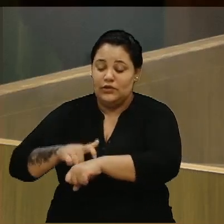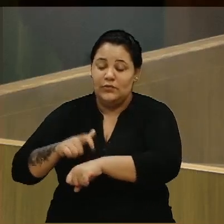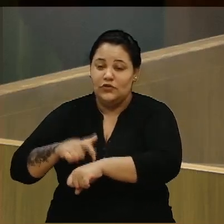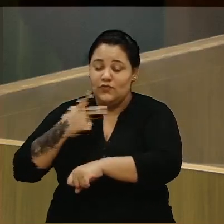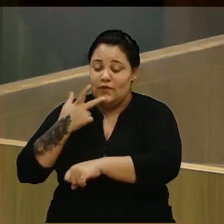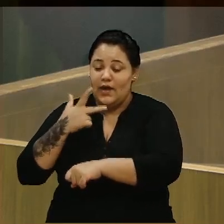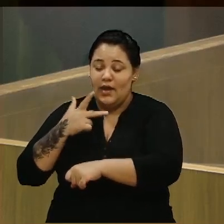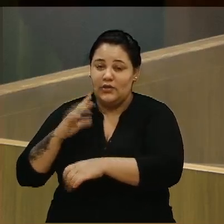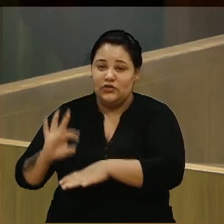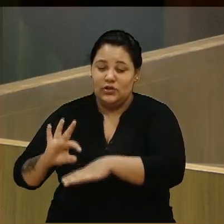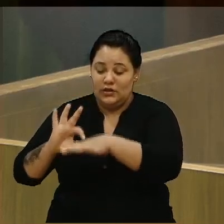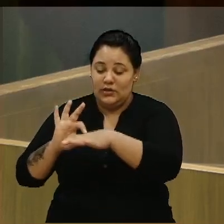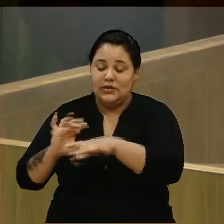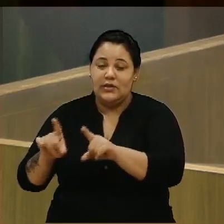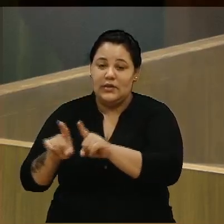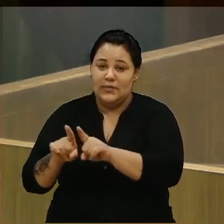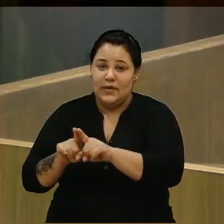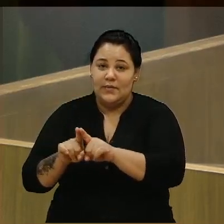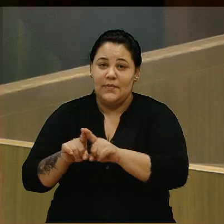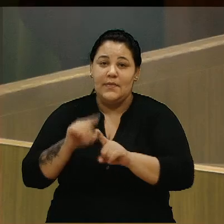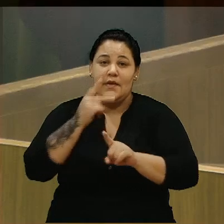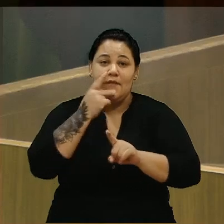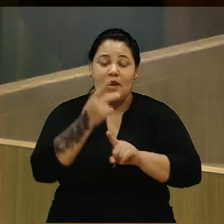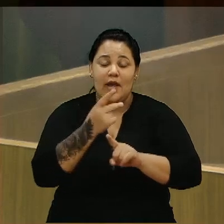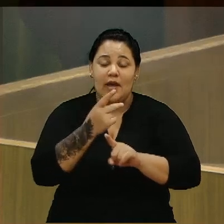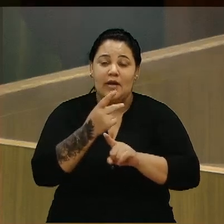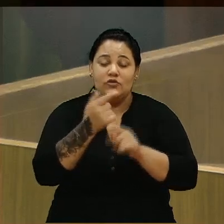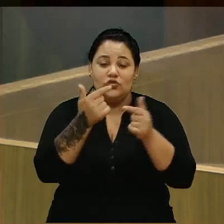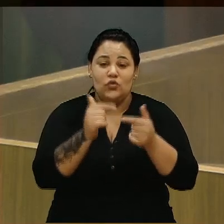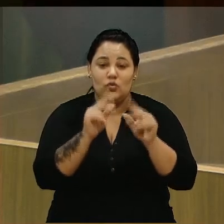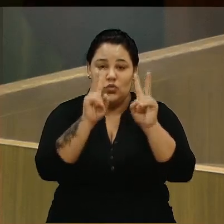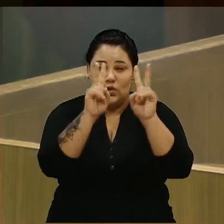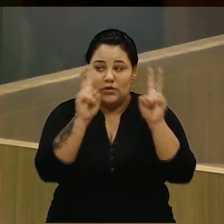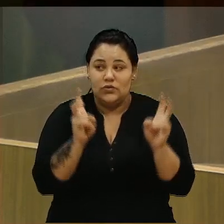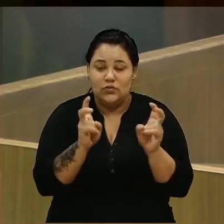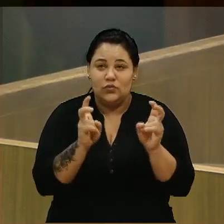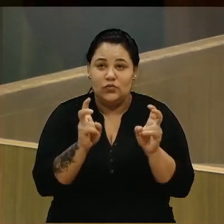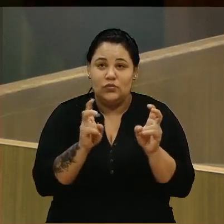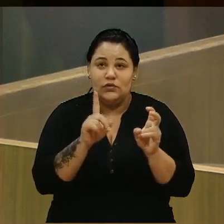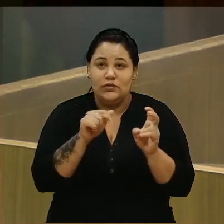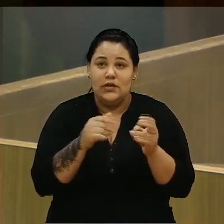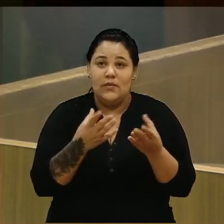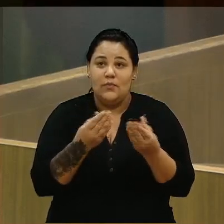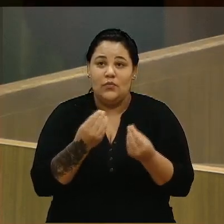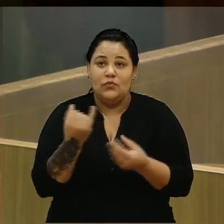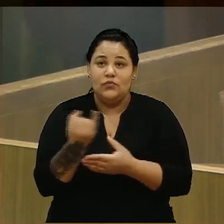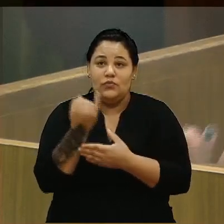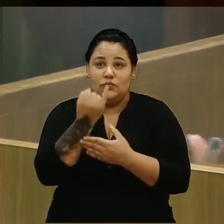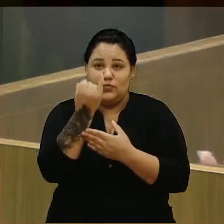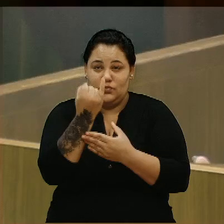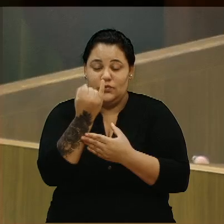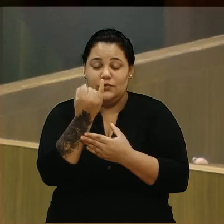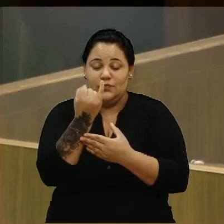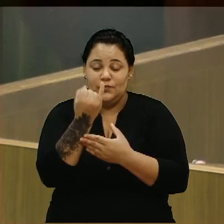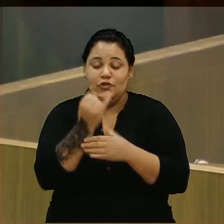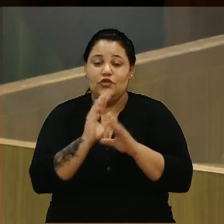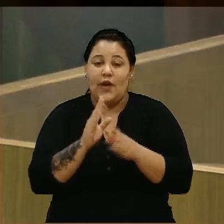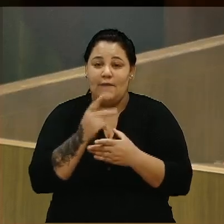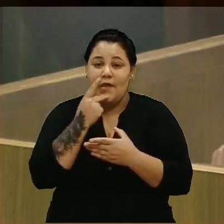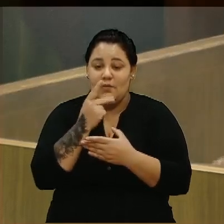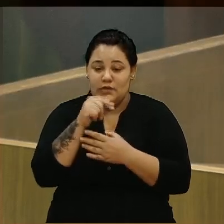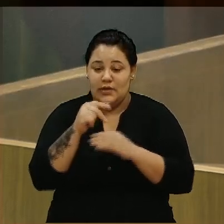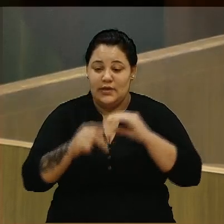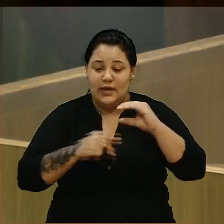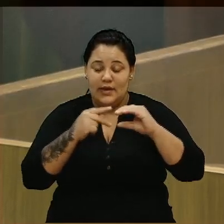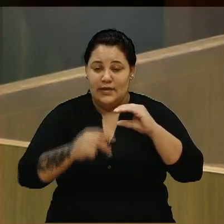líder também para falar de um outro tema que eu acho super importante. Nós já trouxemos para essa casa, inclusive a